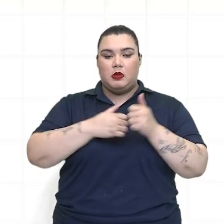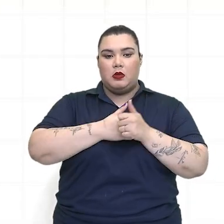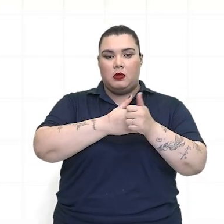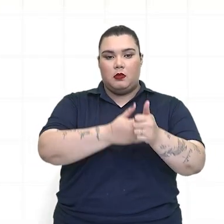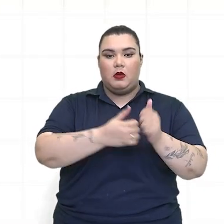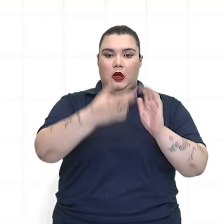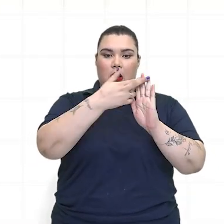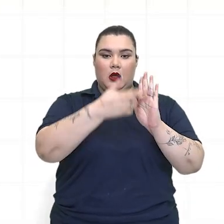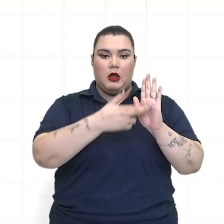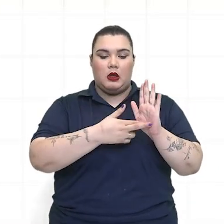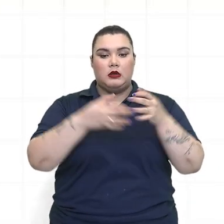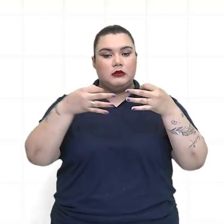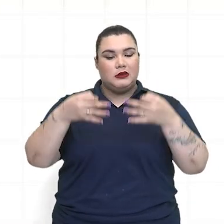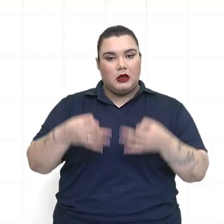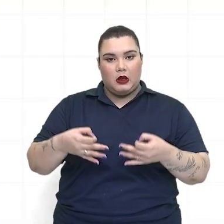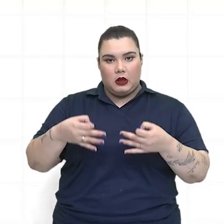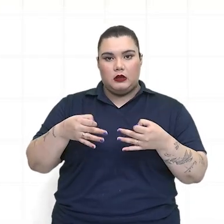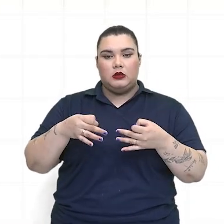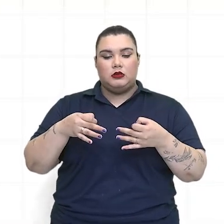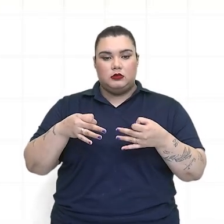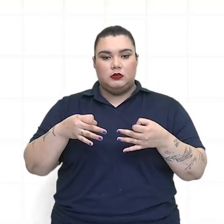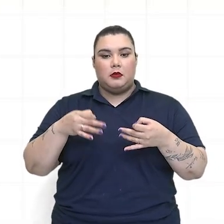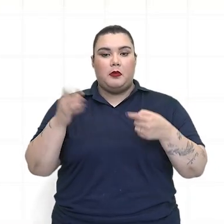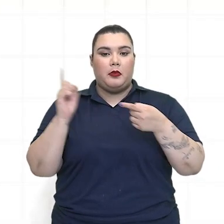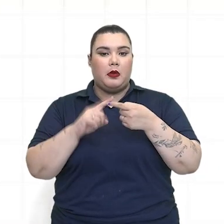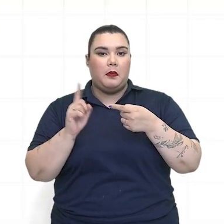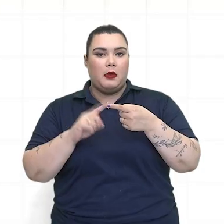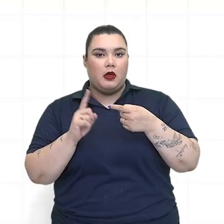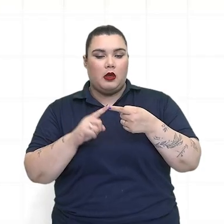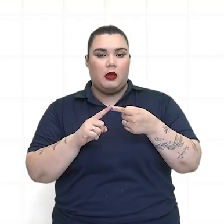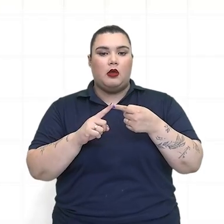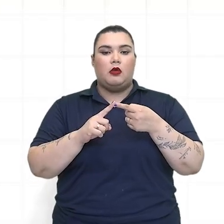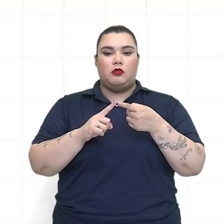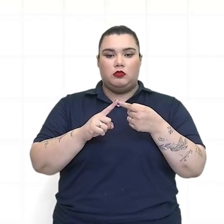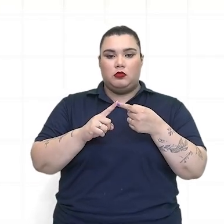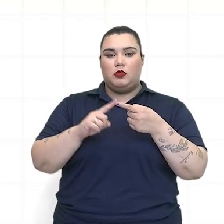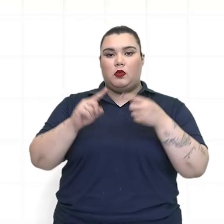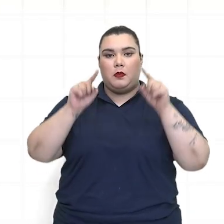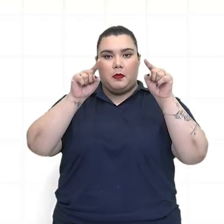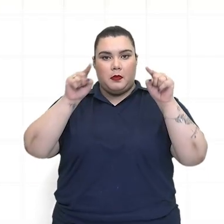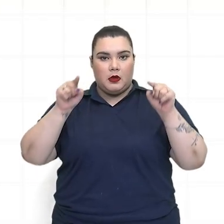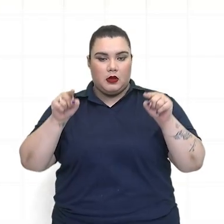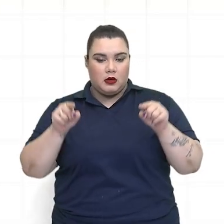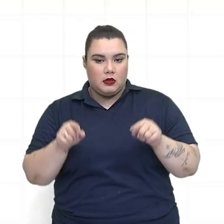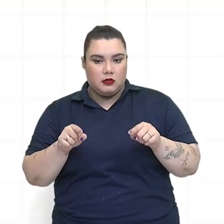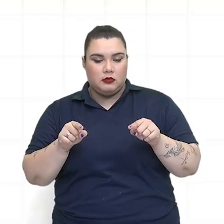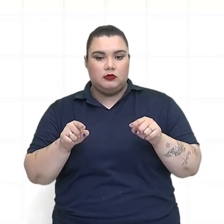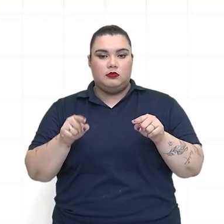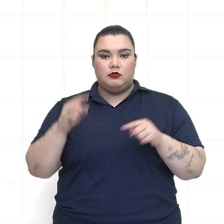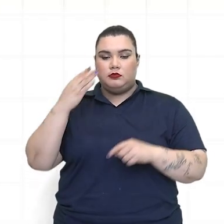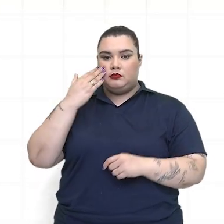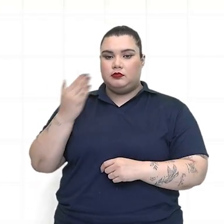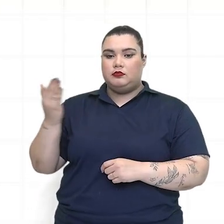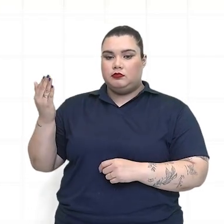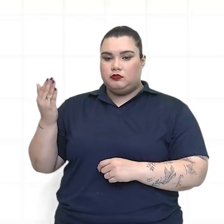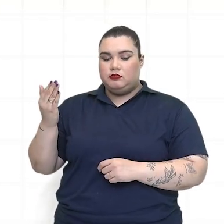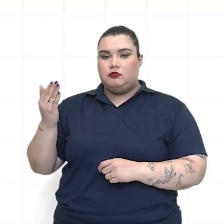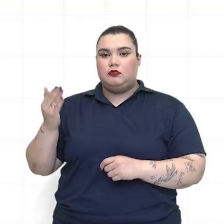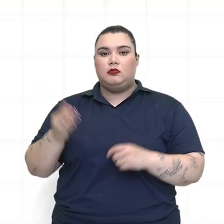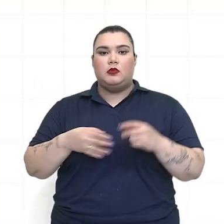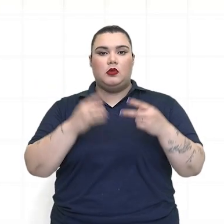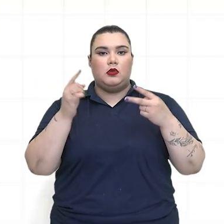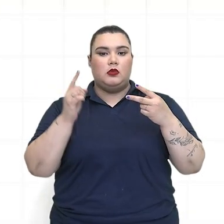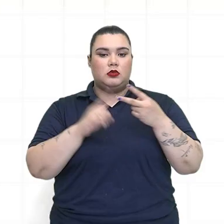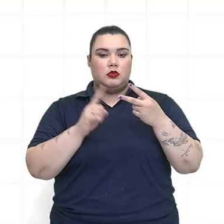né, uma ordem de resolução nas operações, né? Resolvemos, eliminamos primeiro, né, agrupamos dentro dos